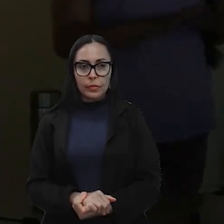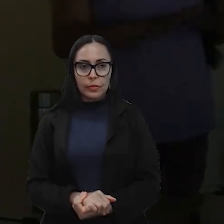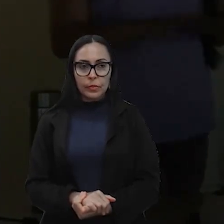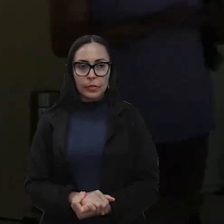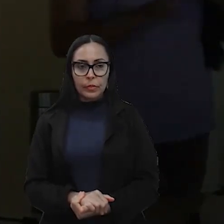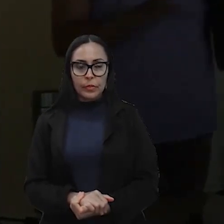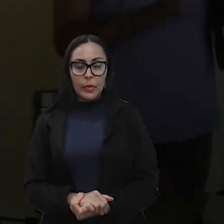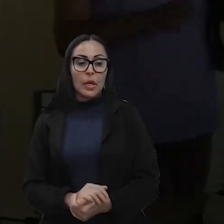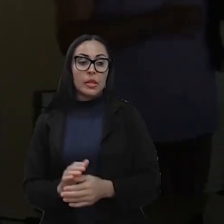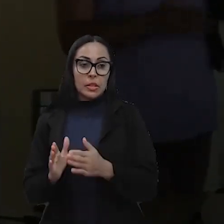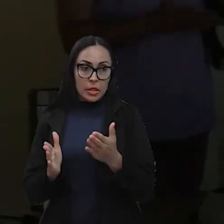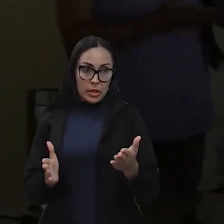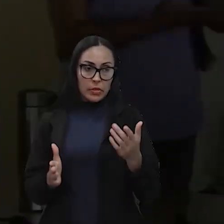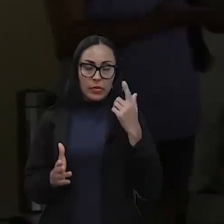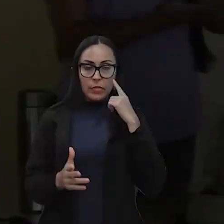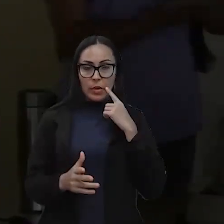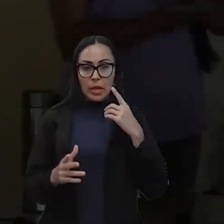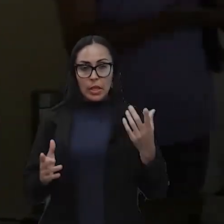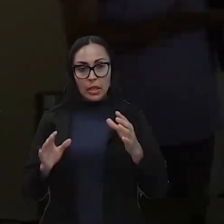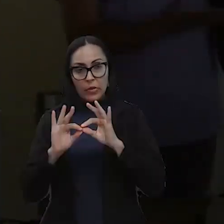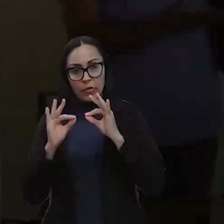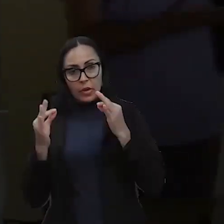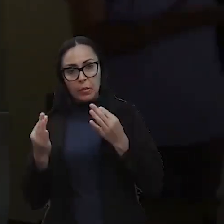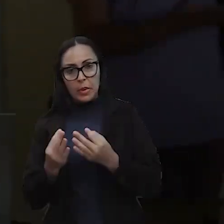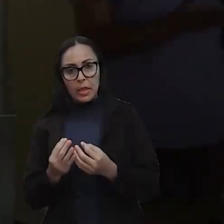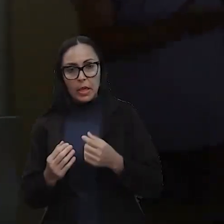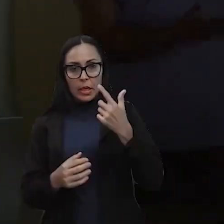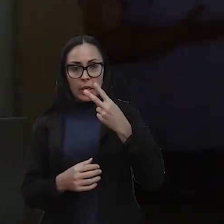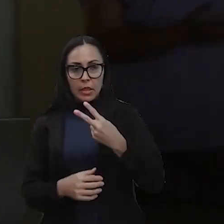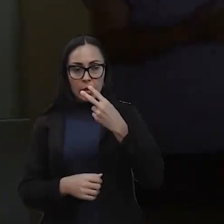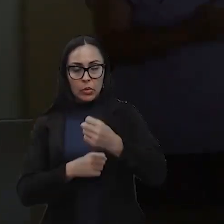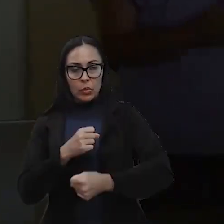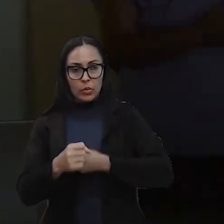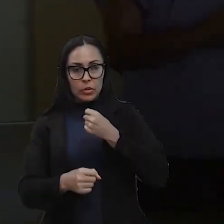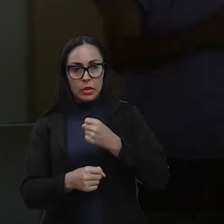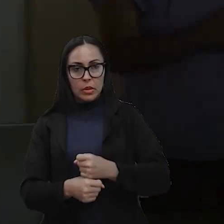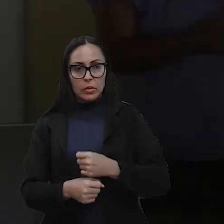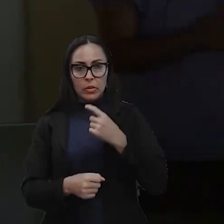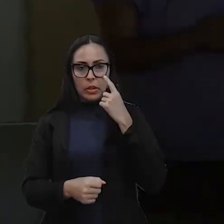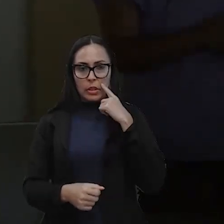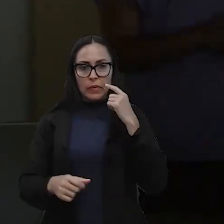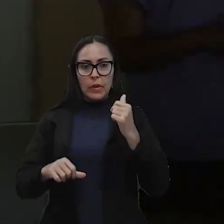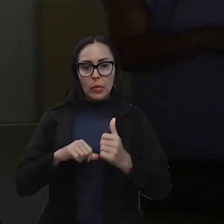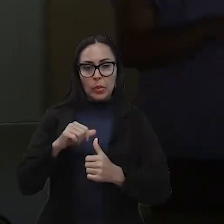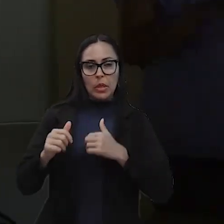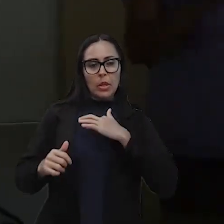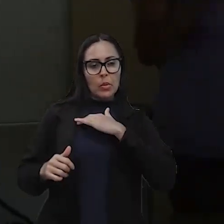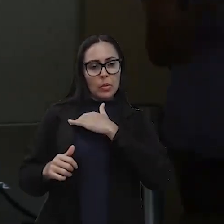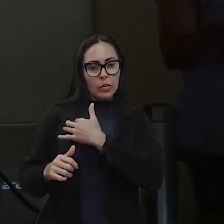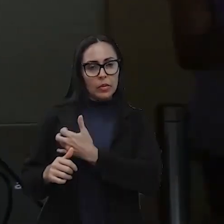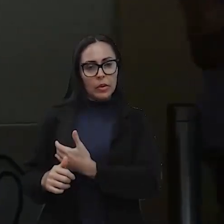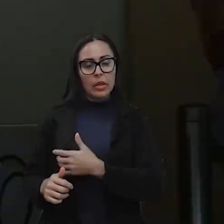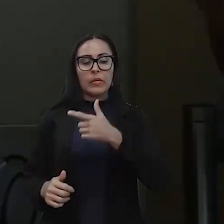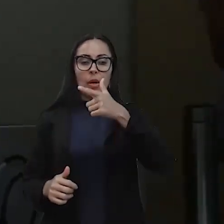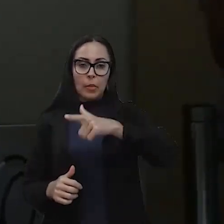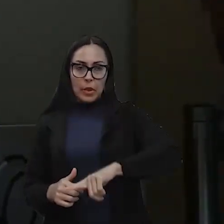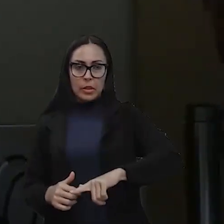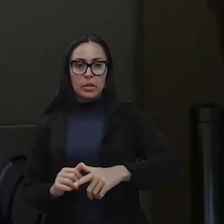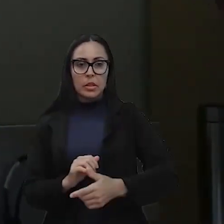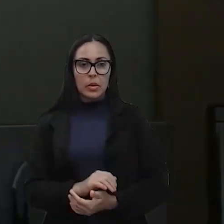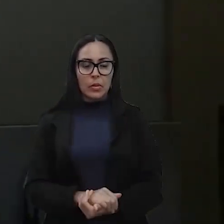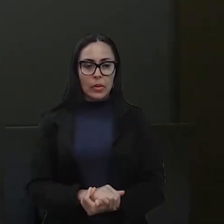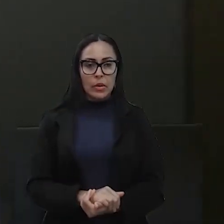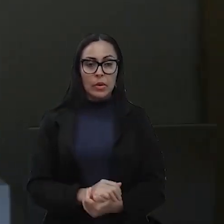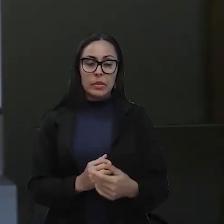2 anos. Agora, se tiver caso na família e tiver alguma alteração na mama, você faz de repetição anual. Se der normal, continua